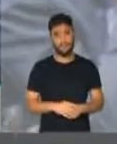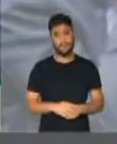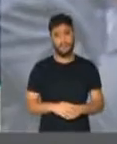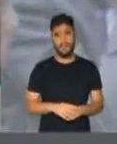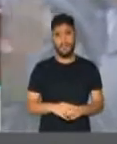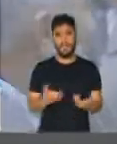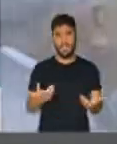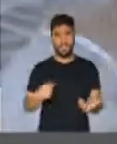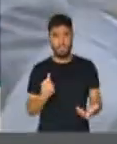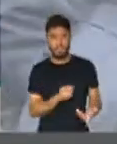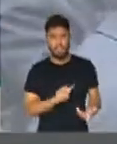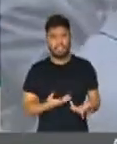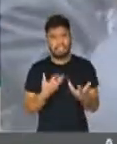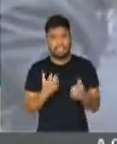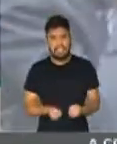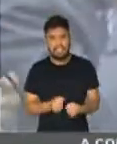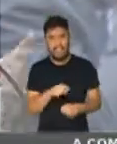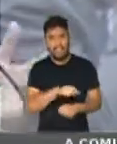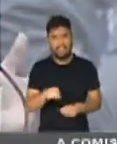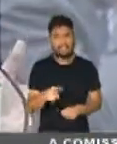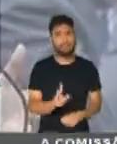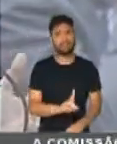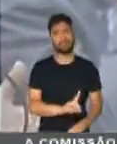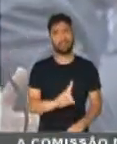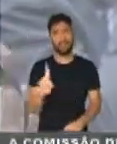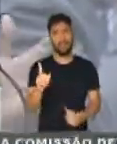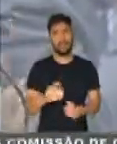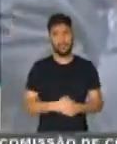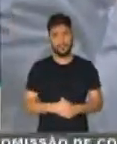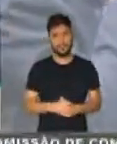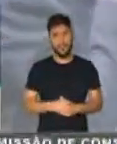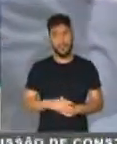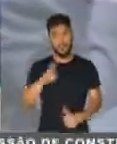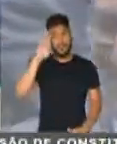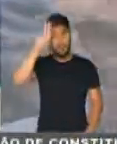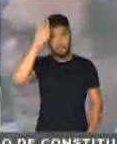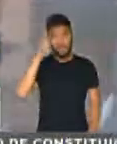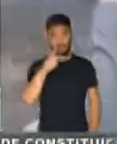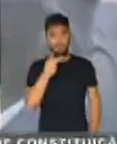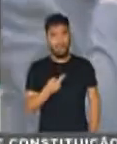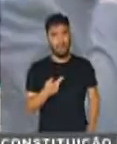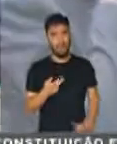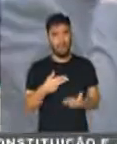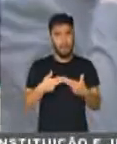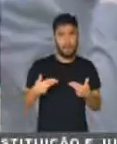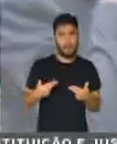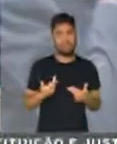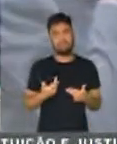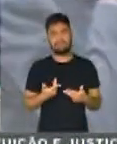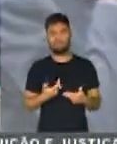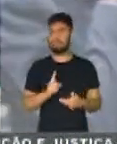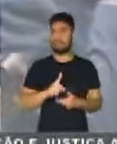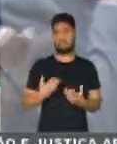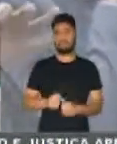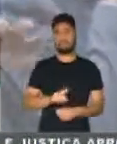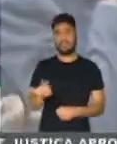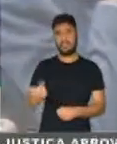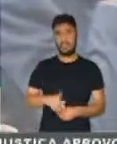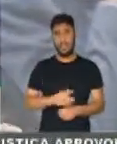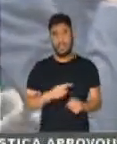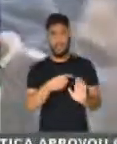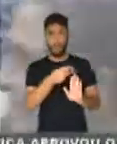incondenável, que não podemos aceitar, com o argumento absolutamente falso. O programa Mais Médico é um